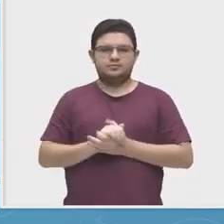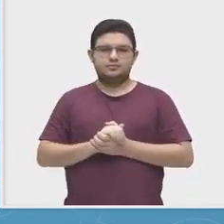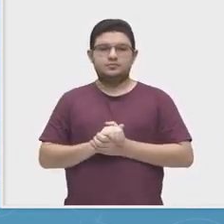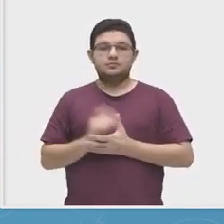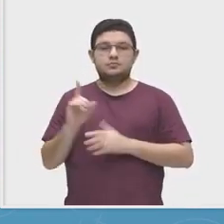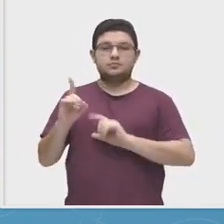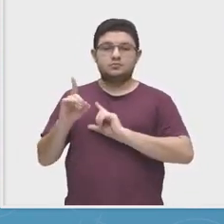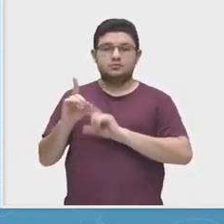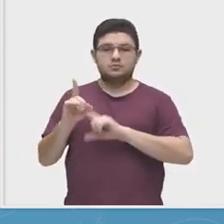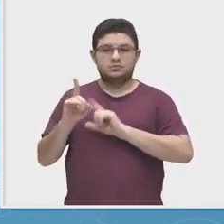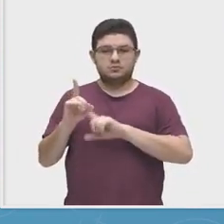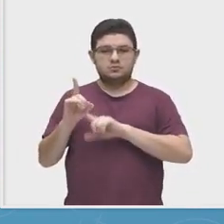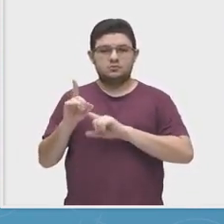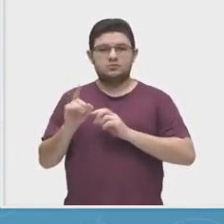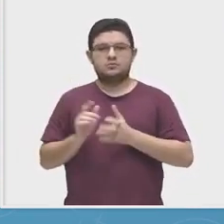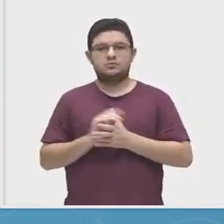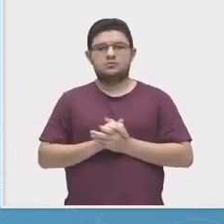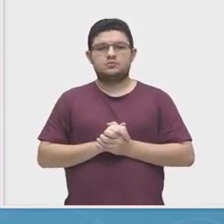I